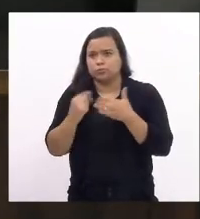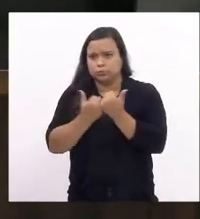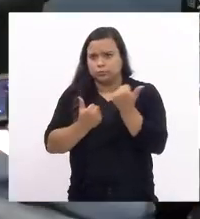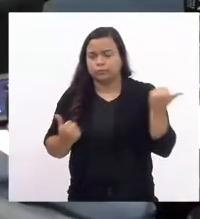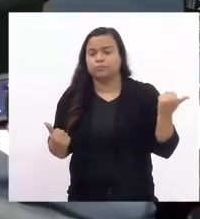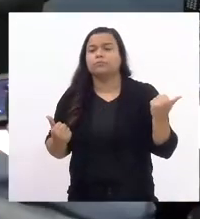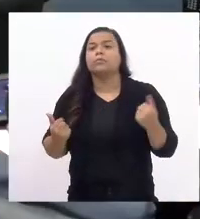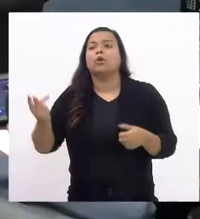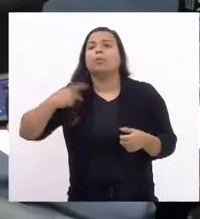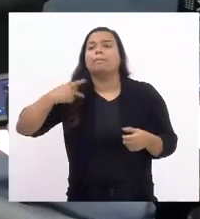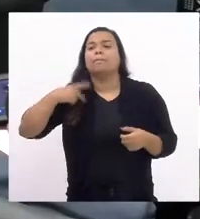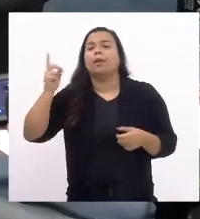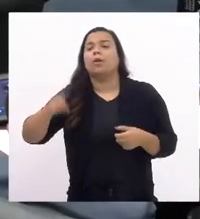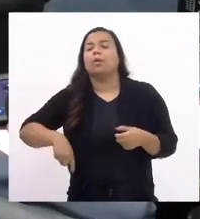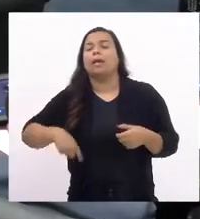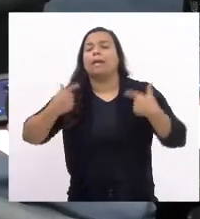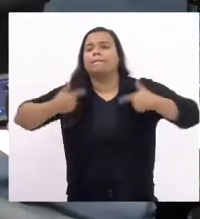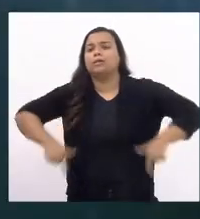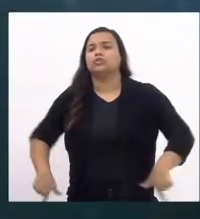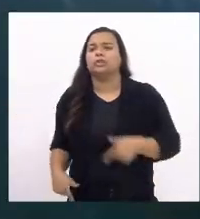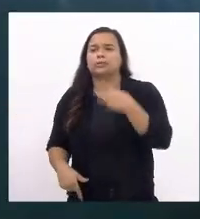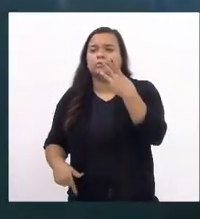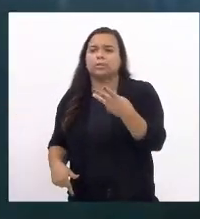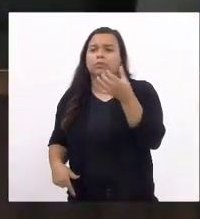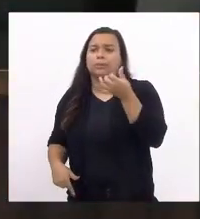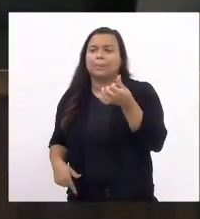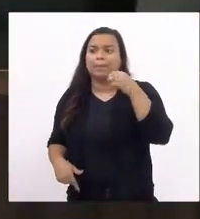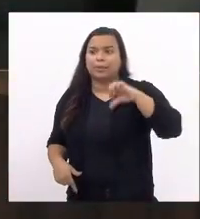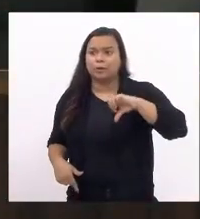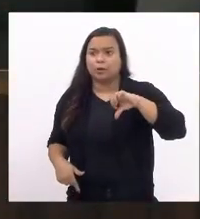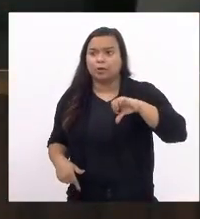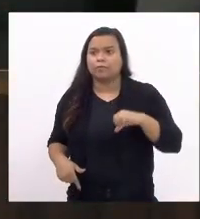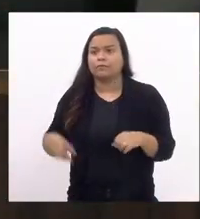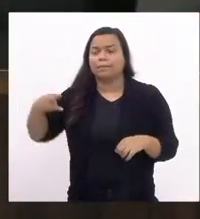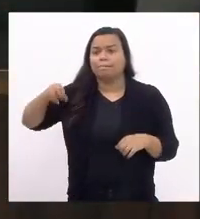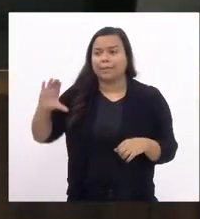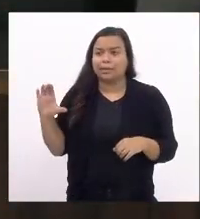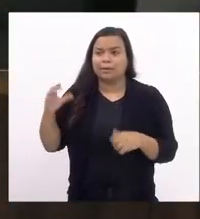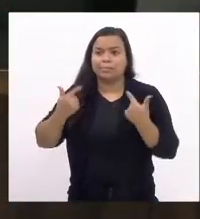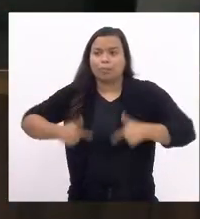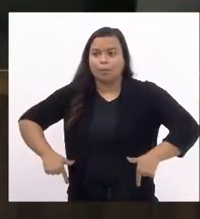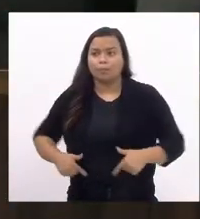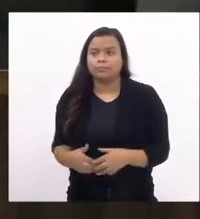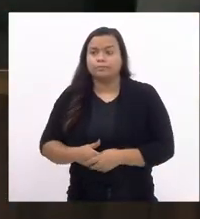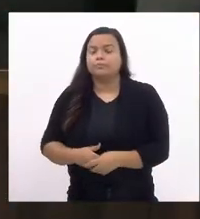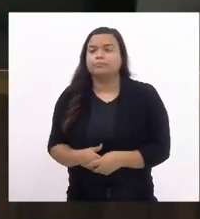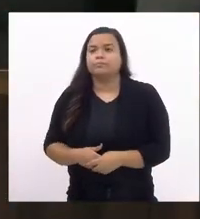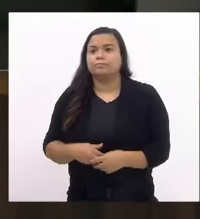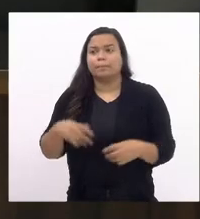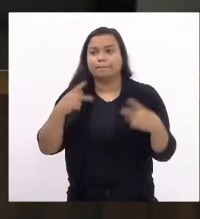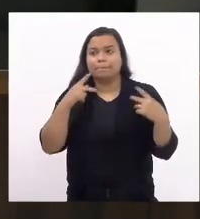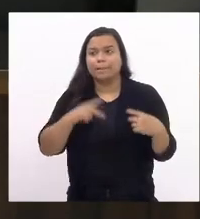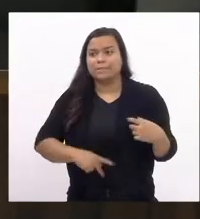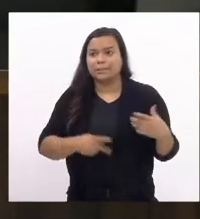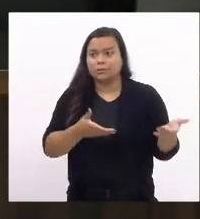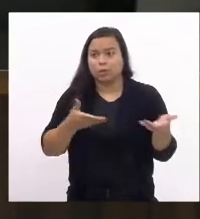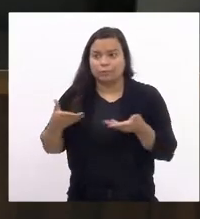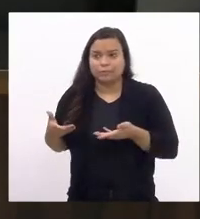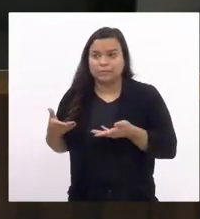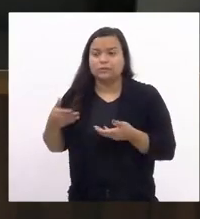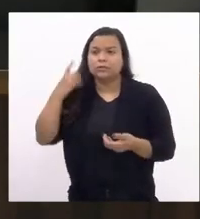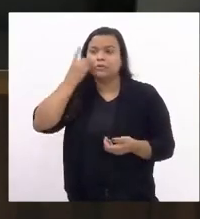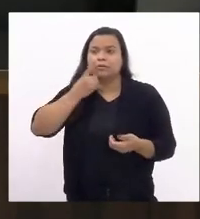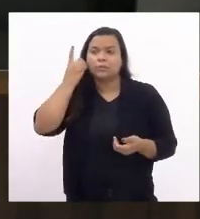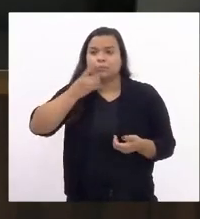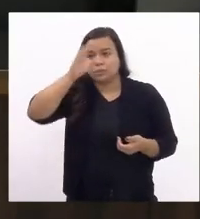abstenção no 369, presidente. 369, Carlos Mink, abstenção. presidência convida a